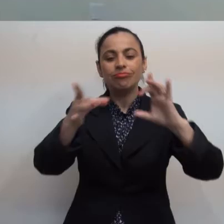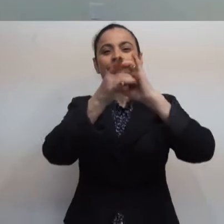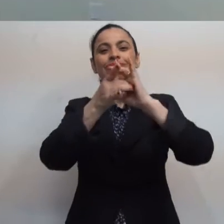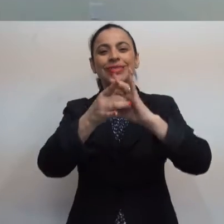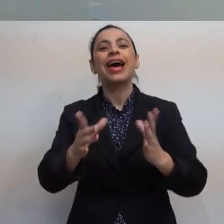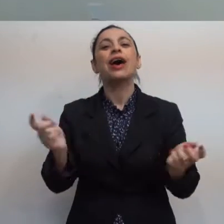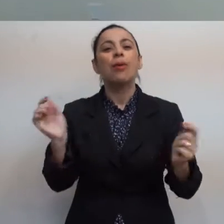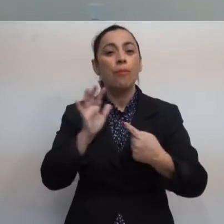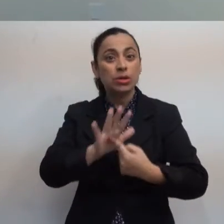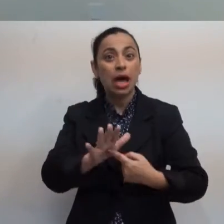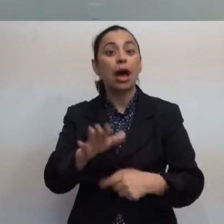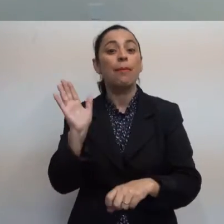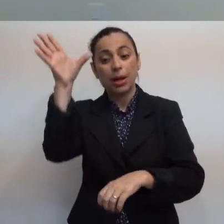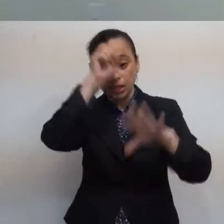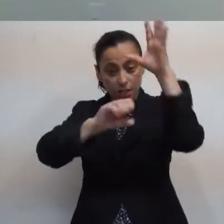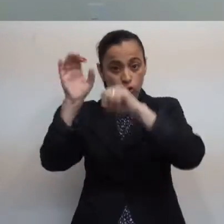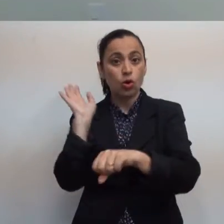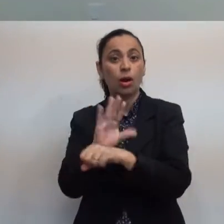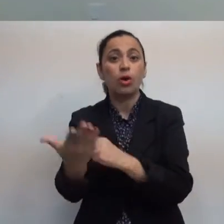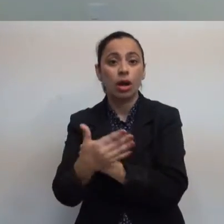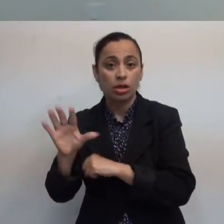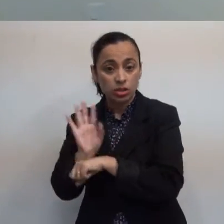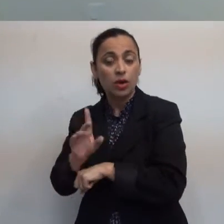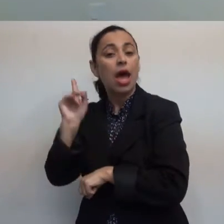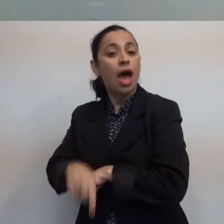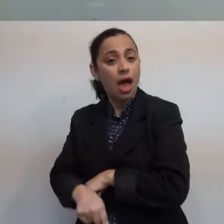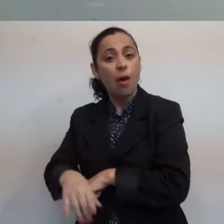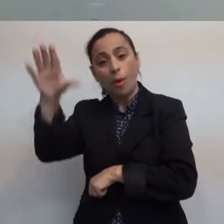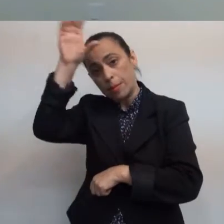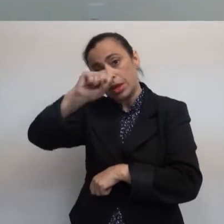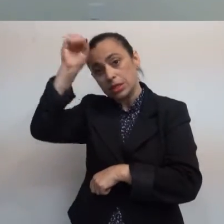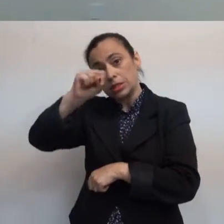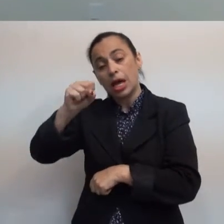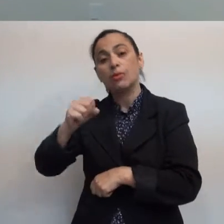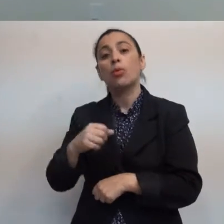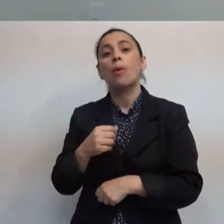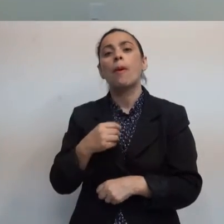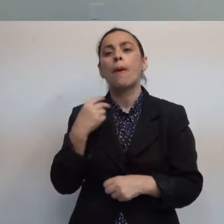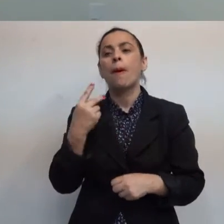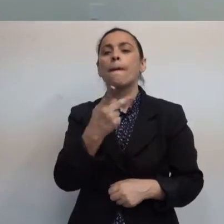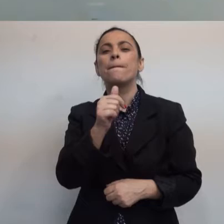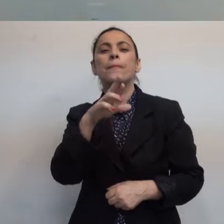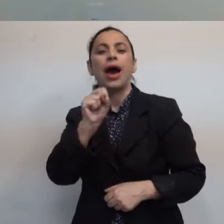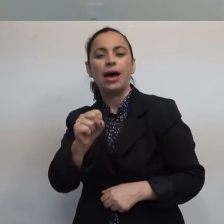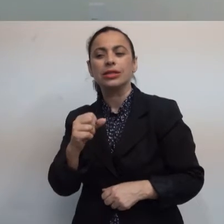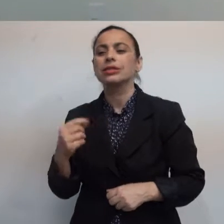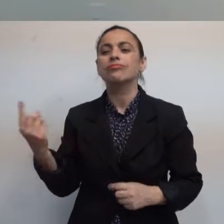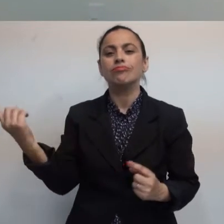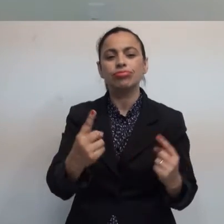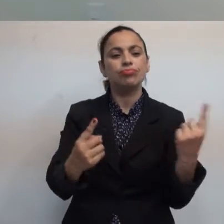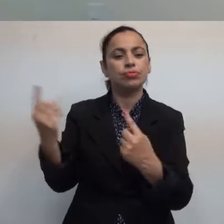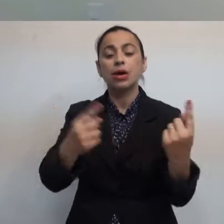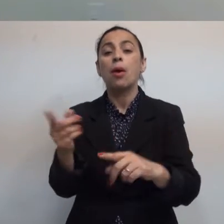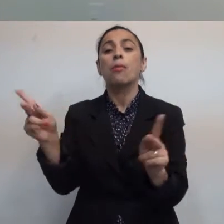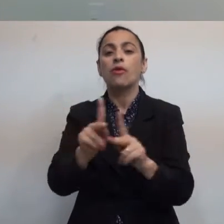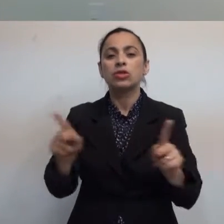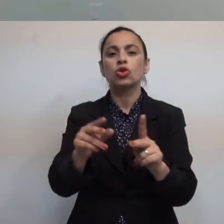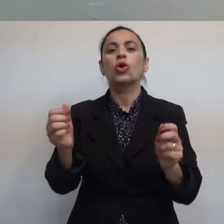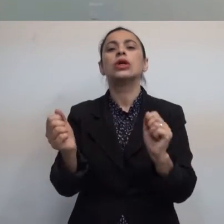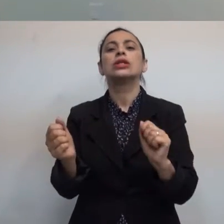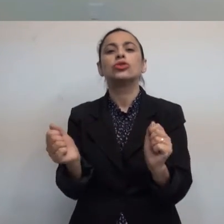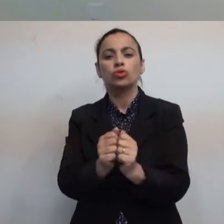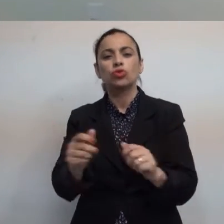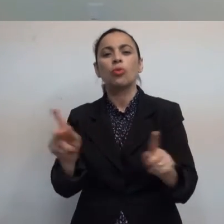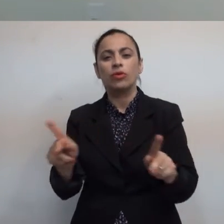Mas é importante falar que a aprendizagem colaborativa, ela não essa é uma aprendizagem por pares, não somente